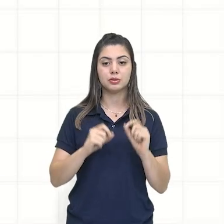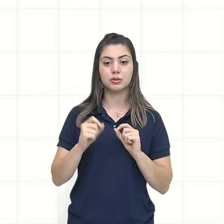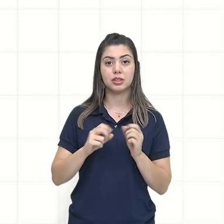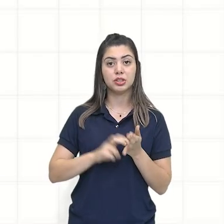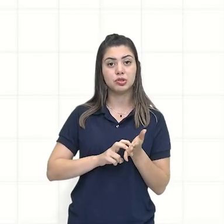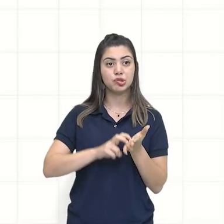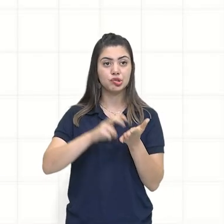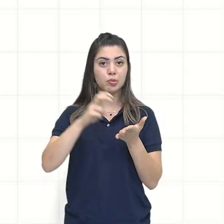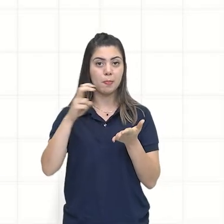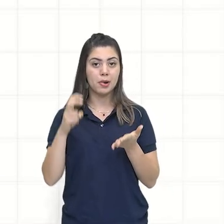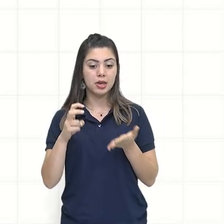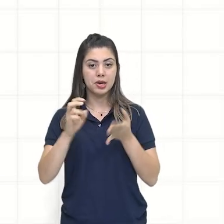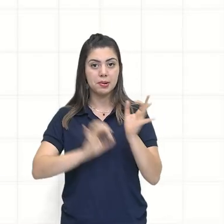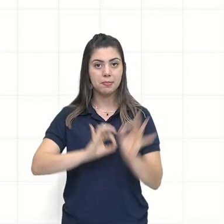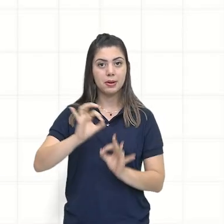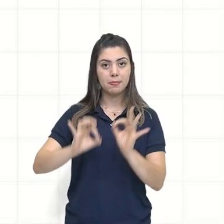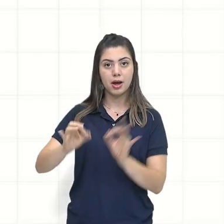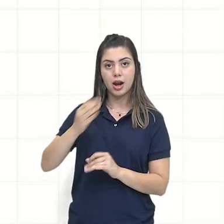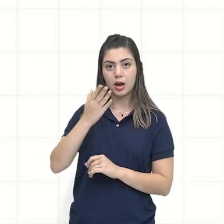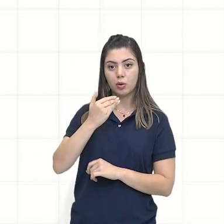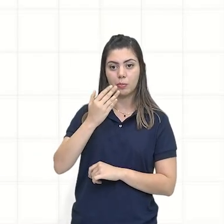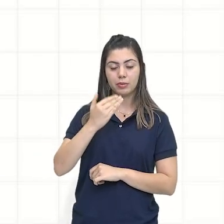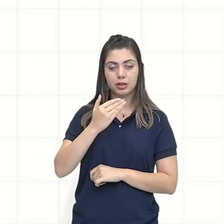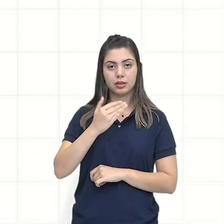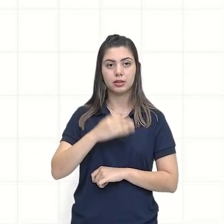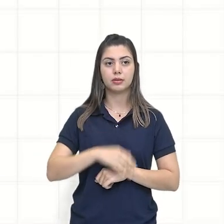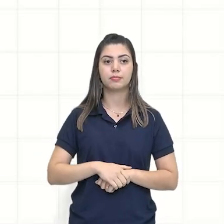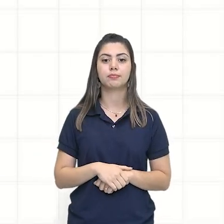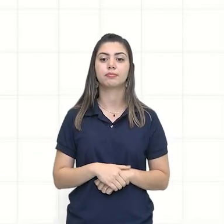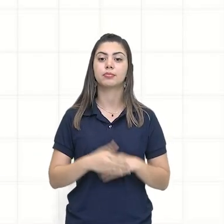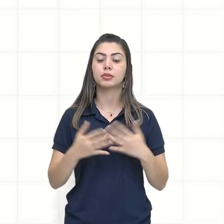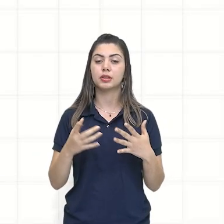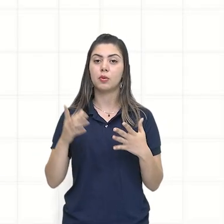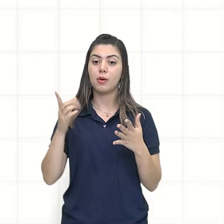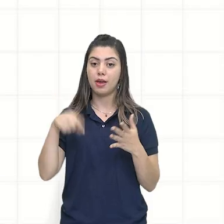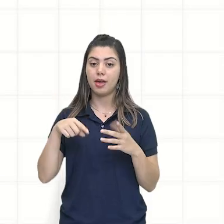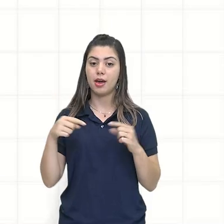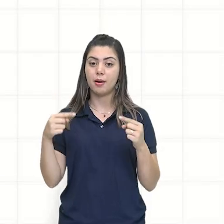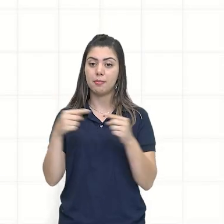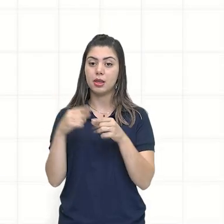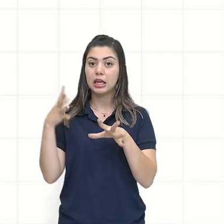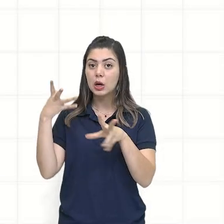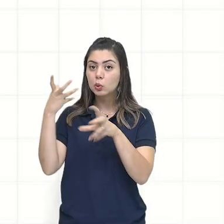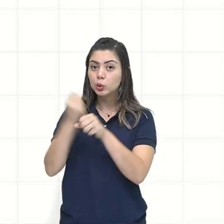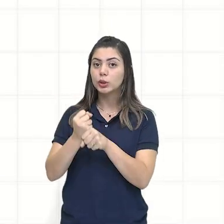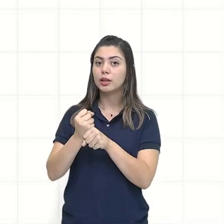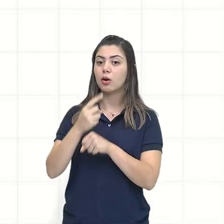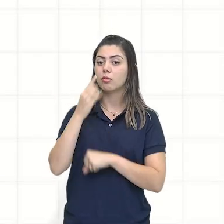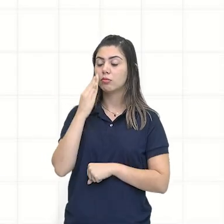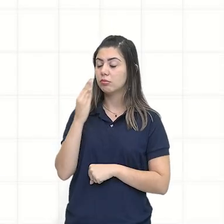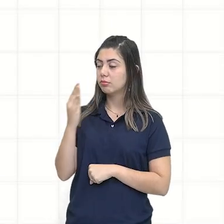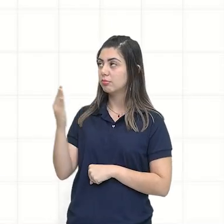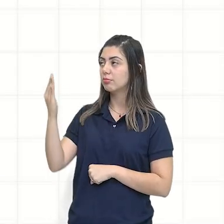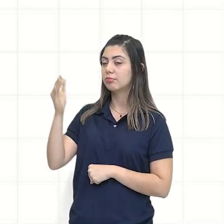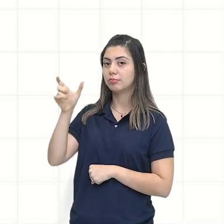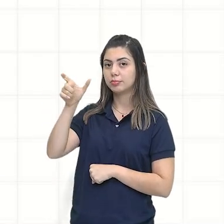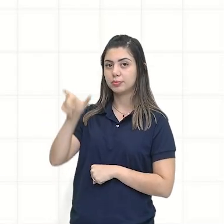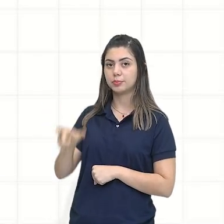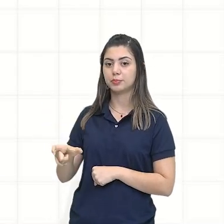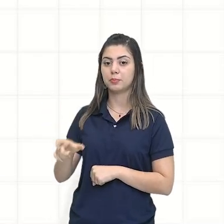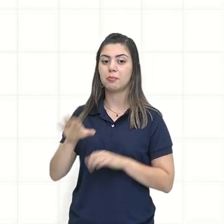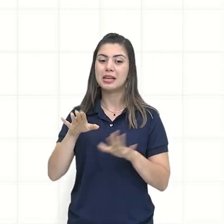turno matutino, nós estamos falando, desse total aqui, Aqui a pergunta, ela não